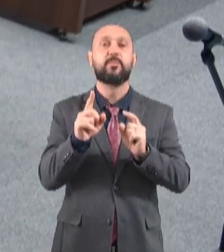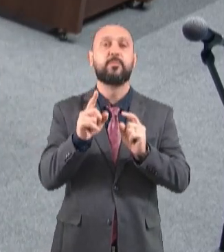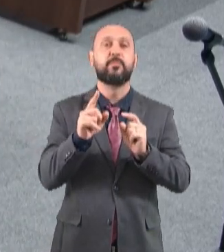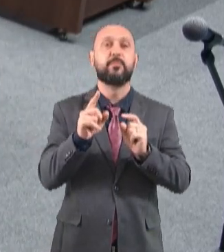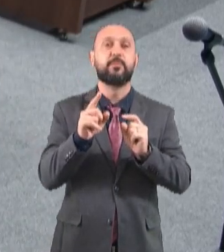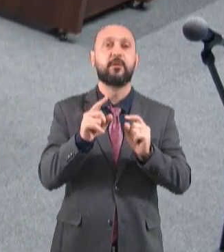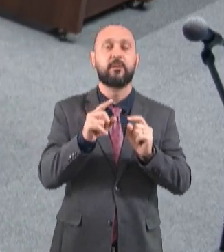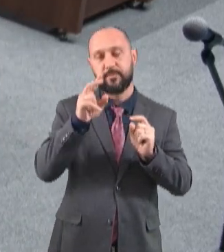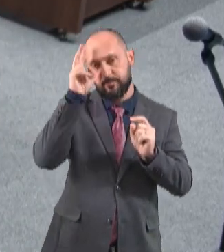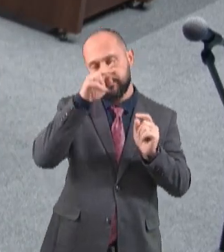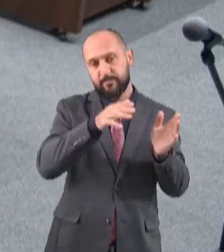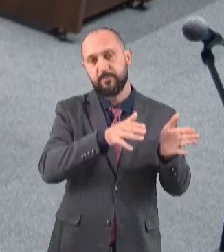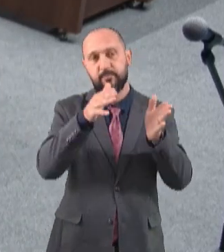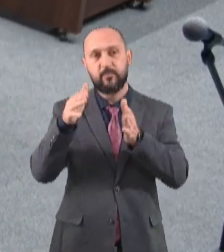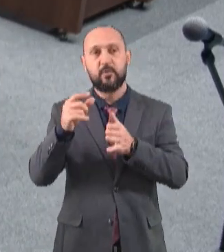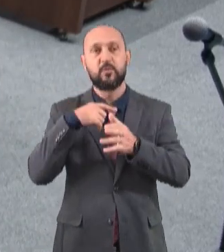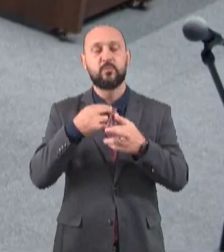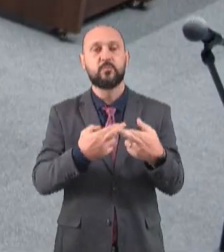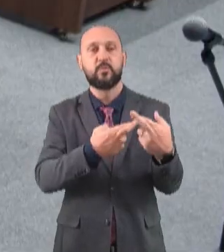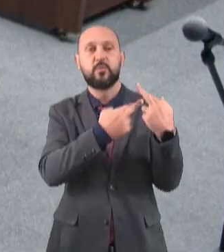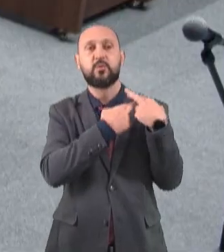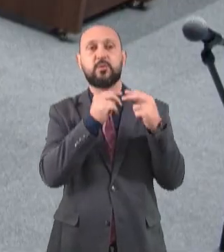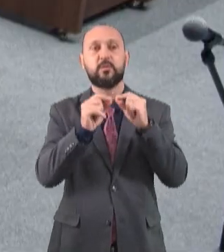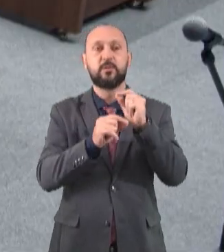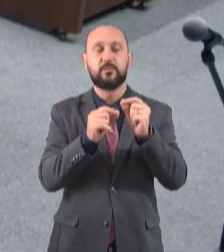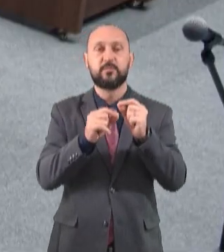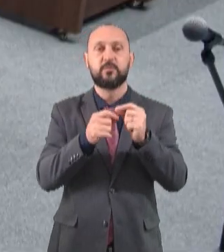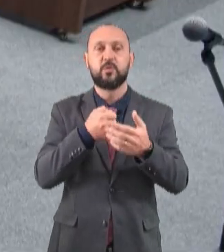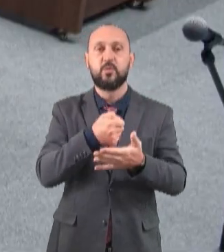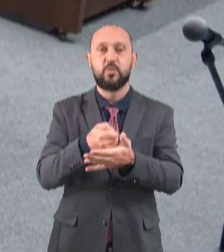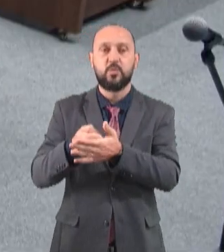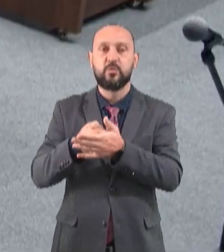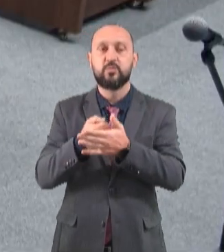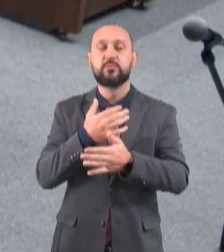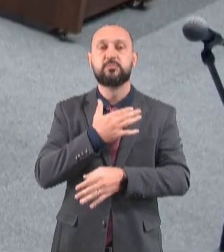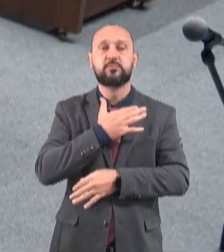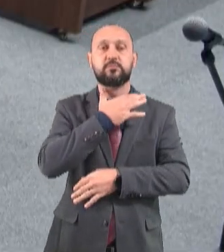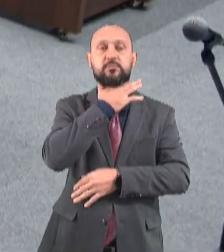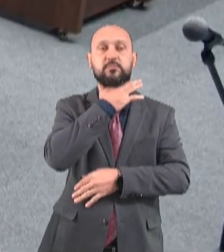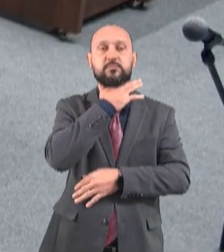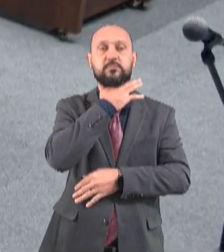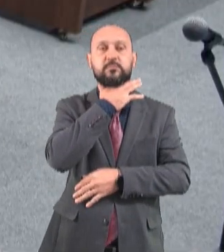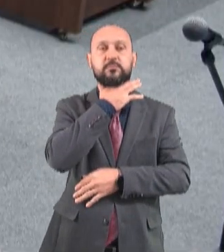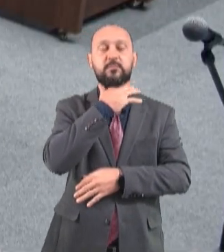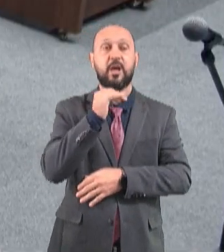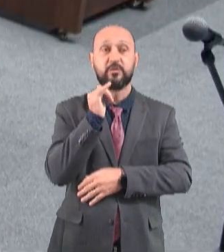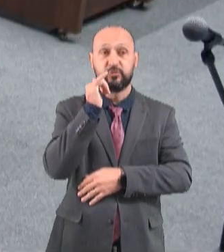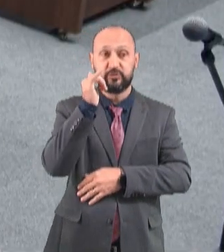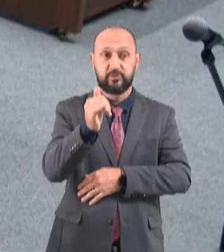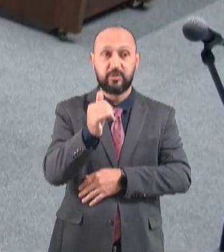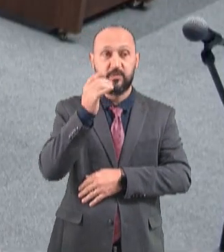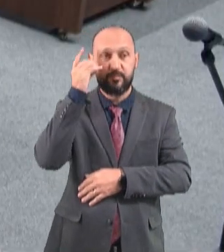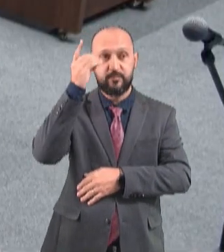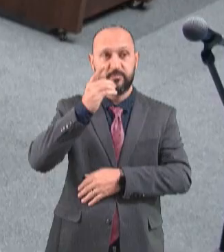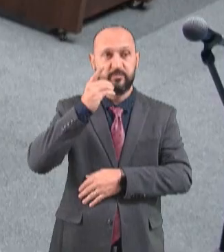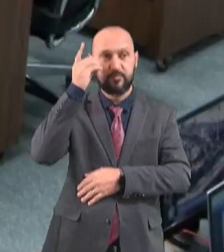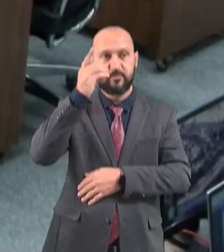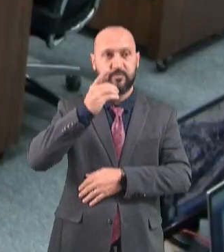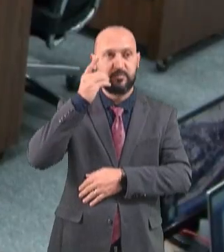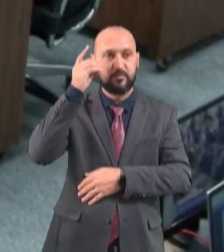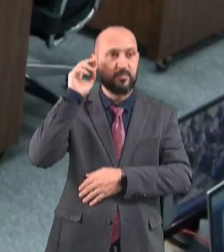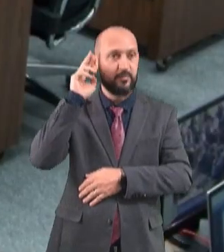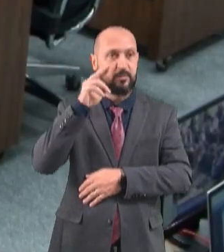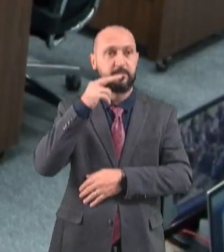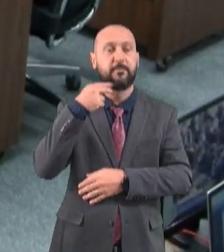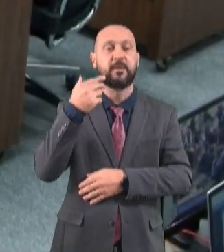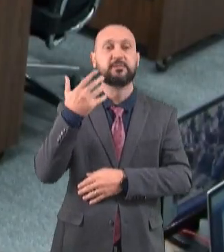para a história como os responsáveis pelo acirramento de uma crise que se anuncia, meu querido João Henrique, cada vez